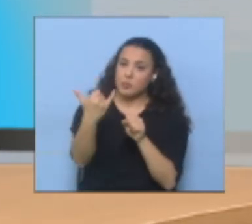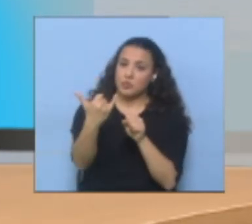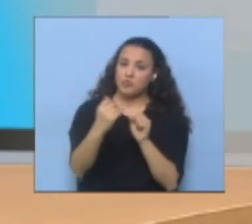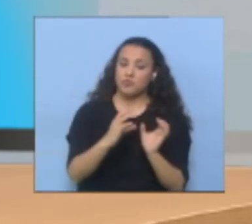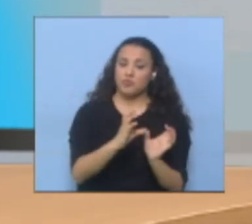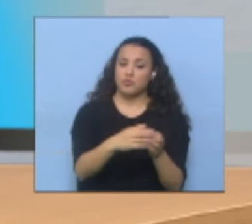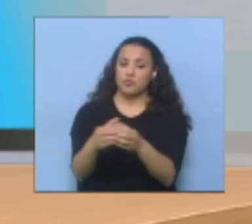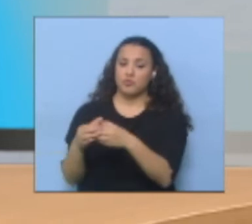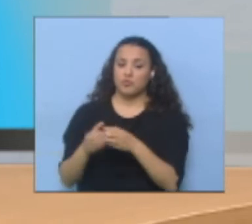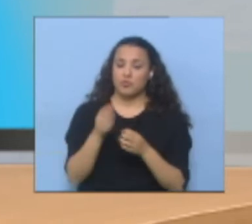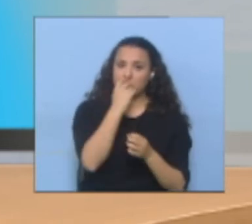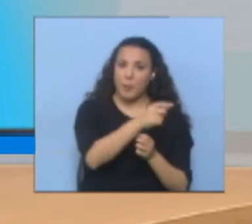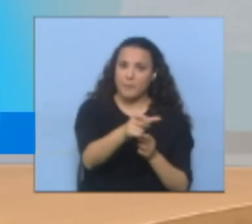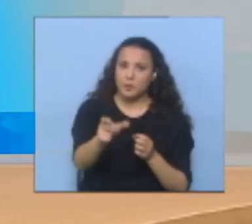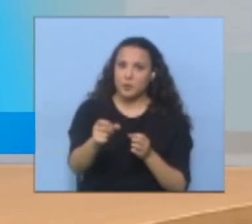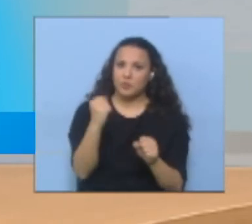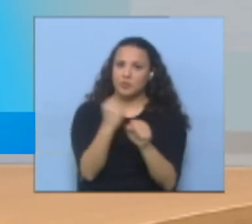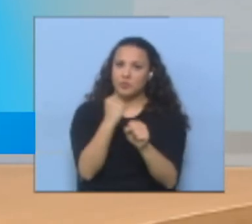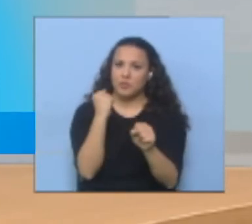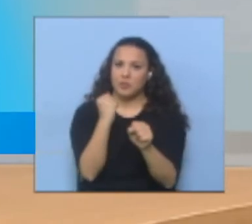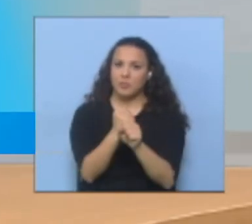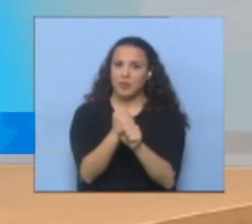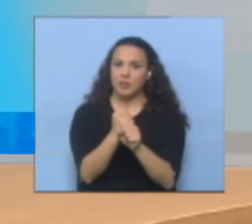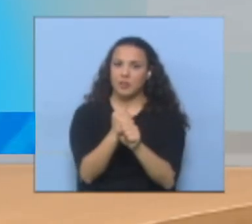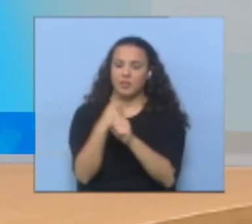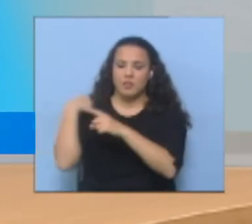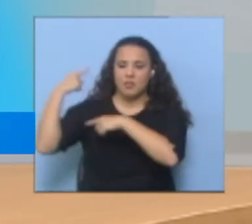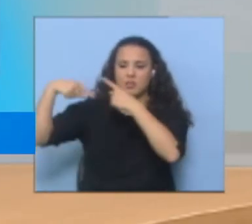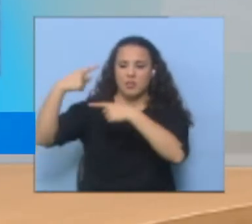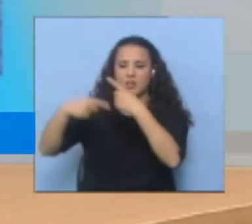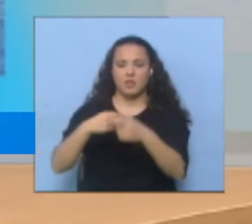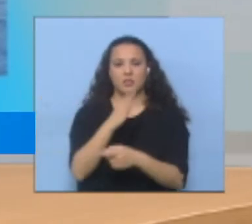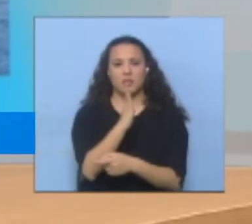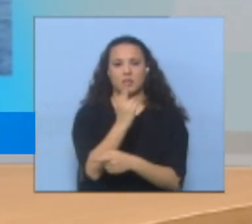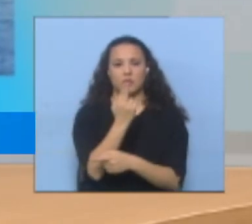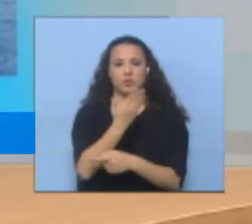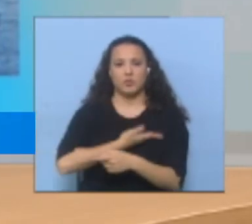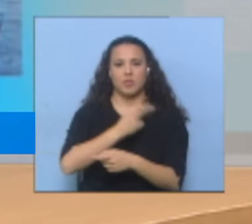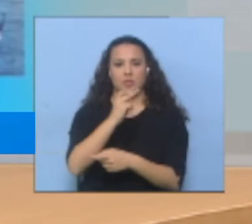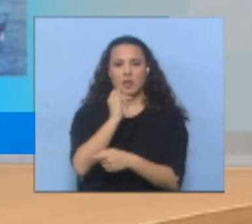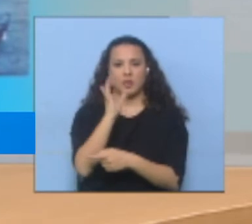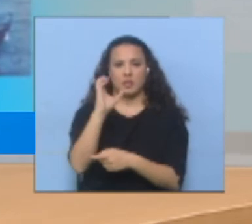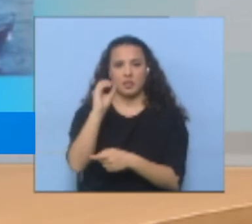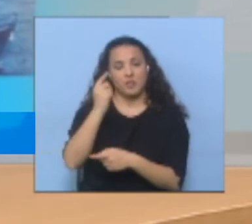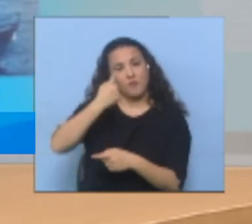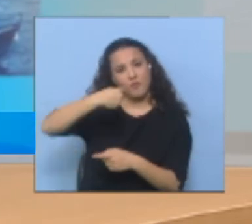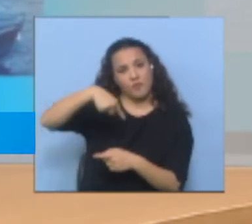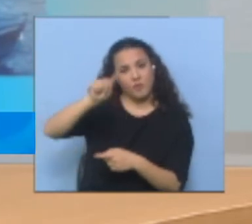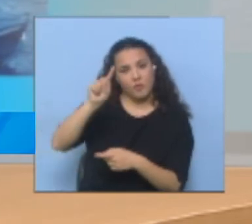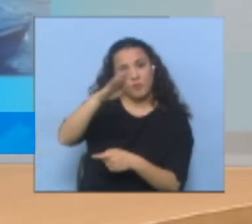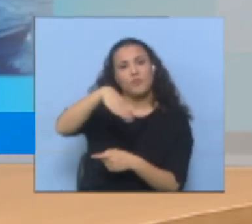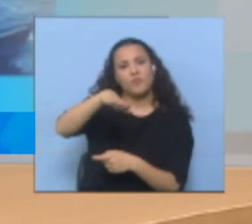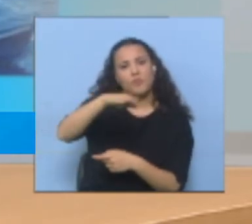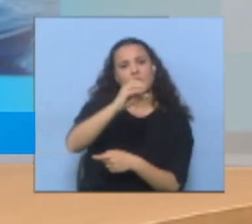destes operadores que trabalham o turismo de herança judaica, que se deslocam até à Guarda, a cidade na qual